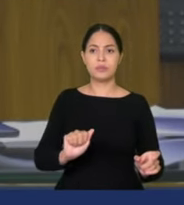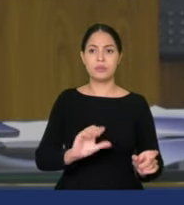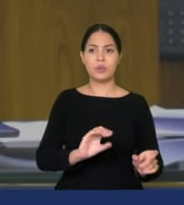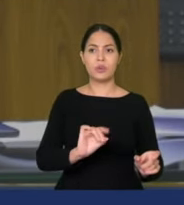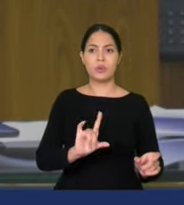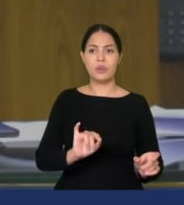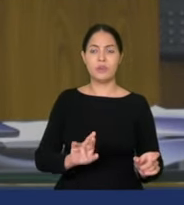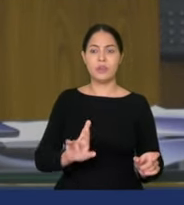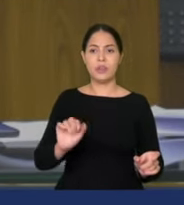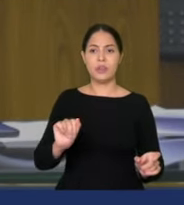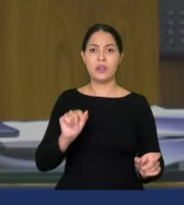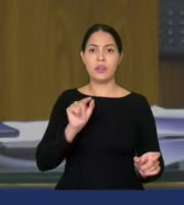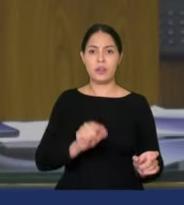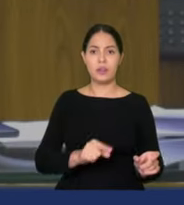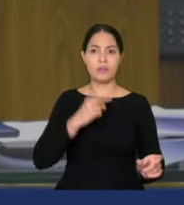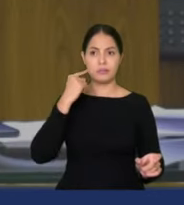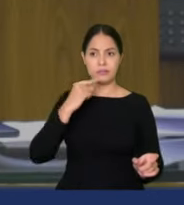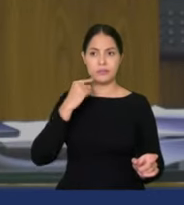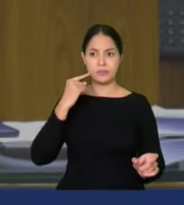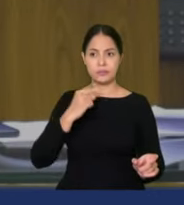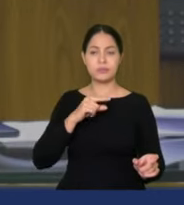representa a Advocacia H6 e que tem,